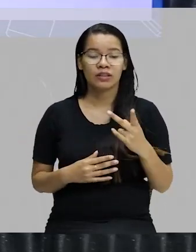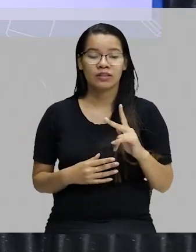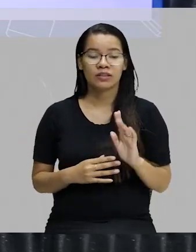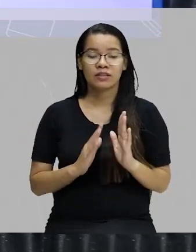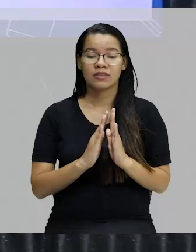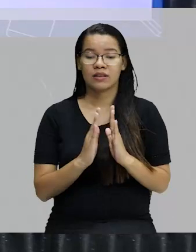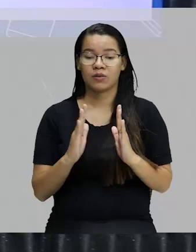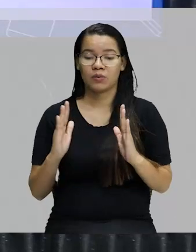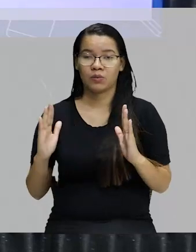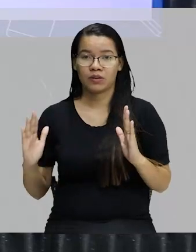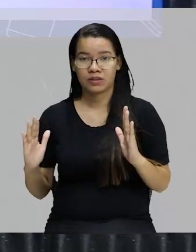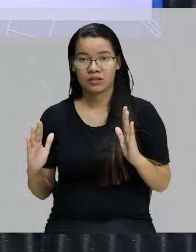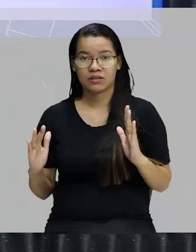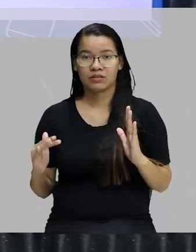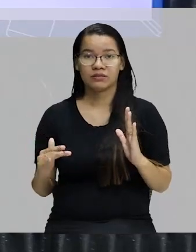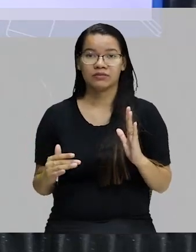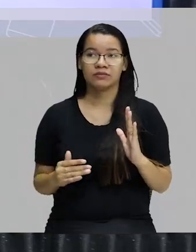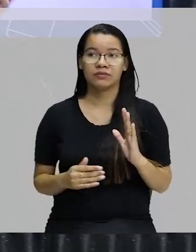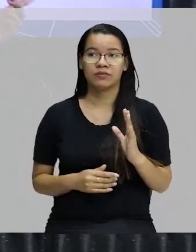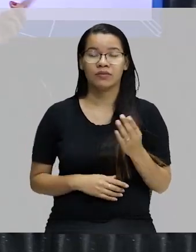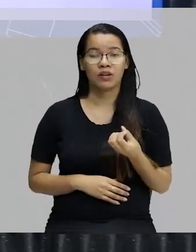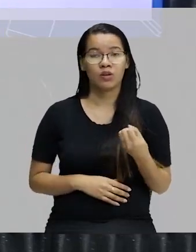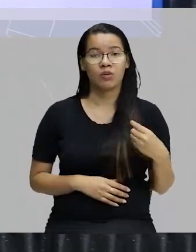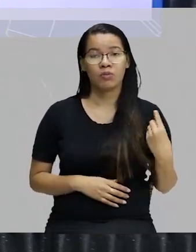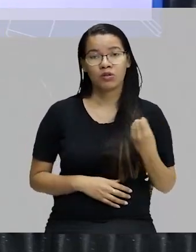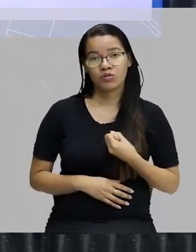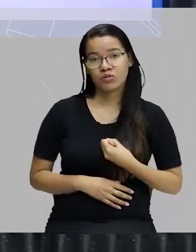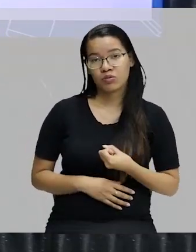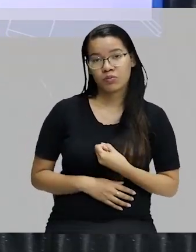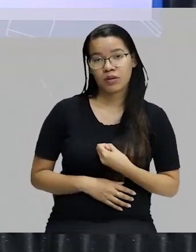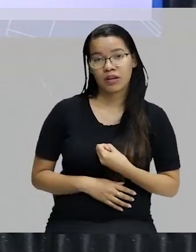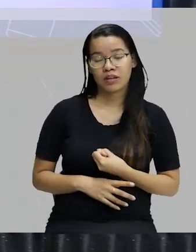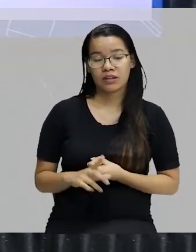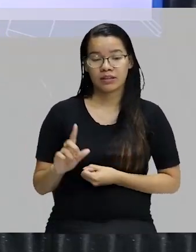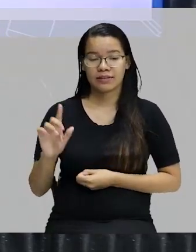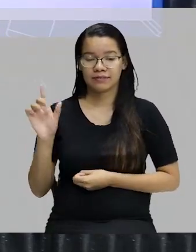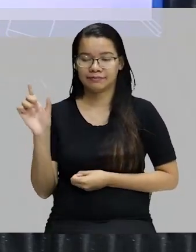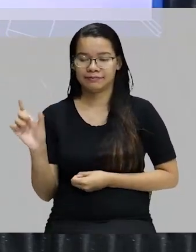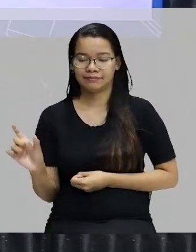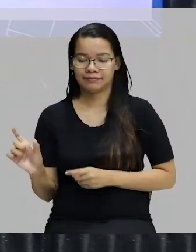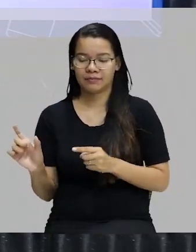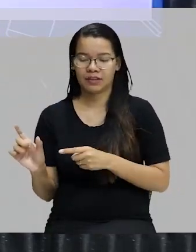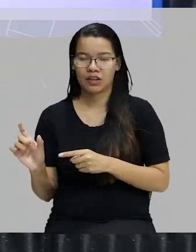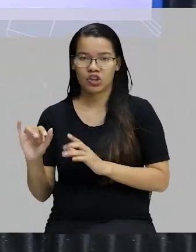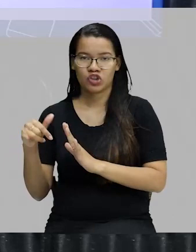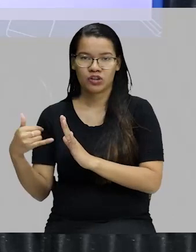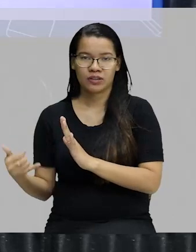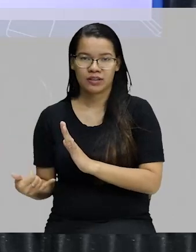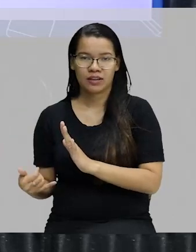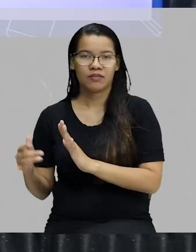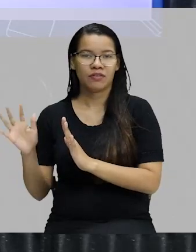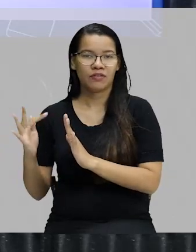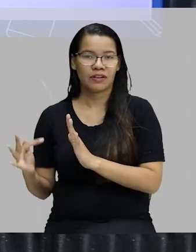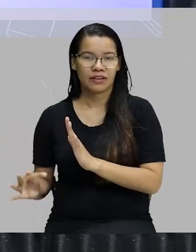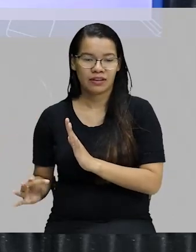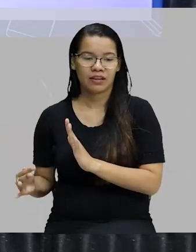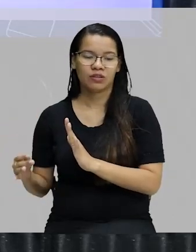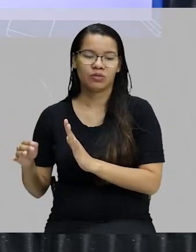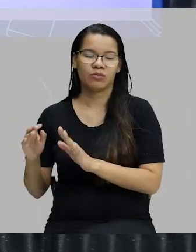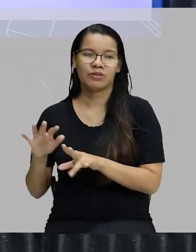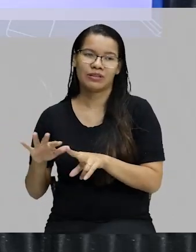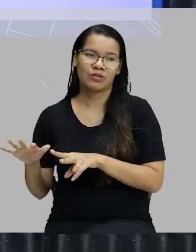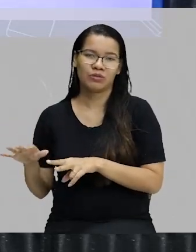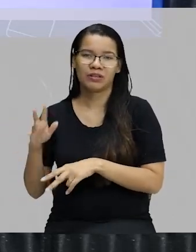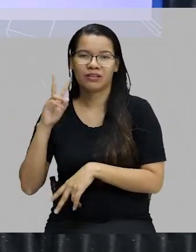postas aqui, algumas numéricas, outras não, tá? Isso é para que a gente quebre aquela ideia de que